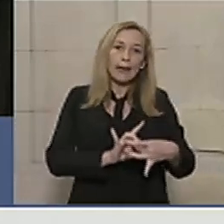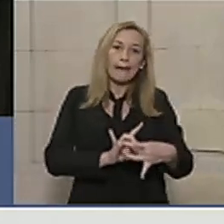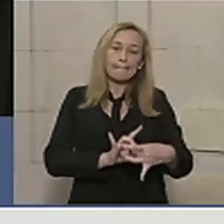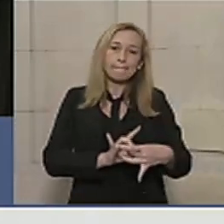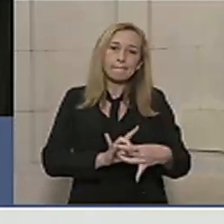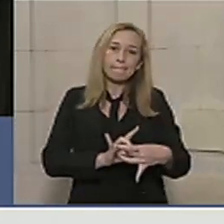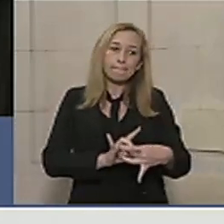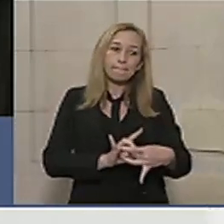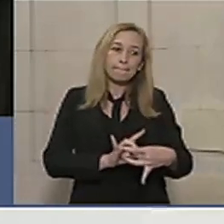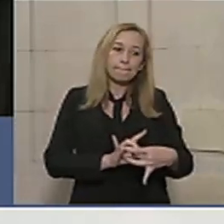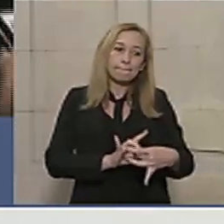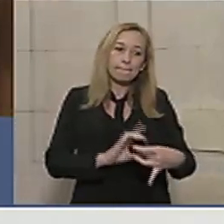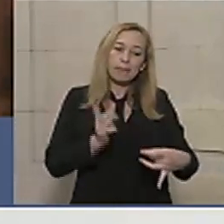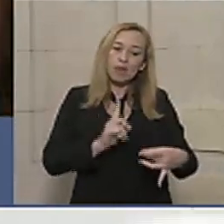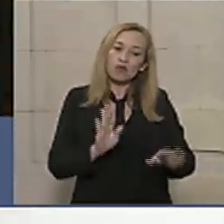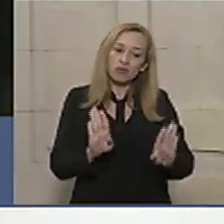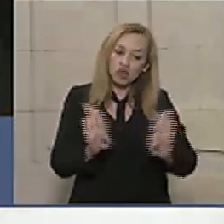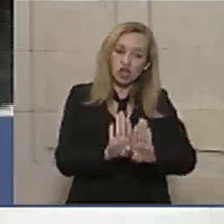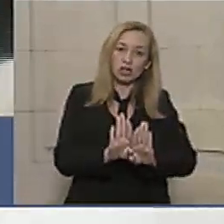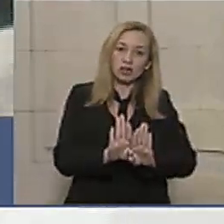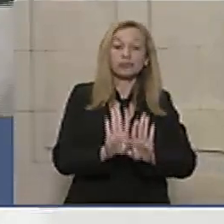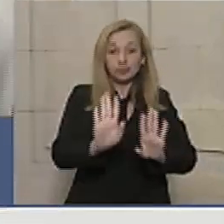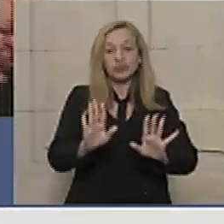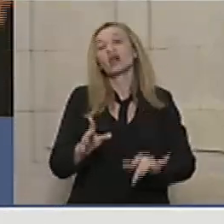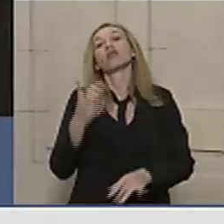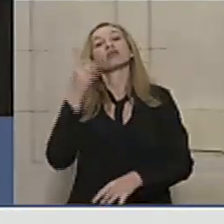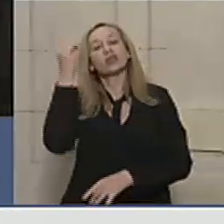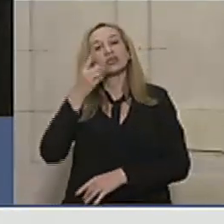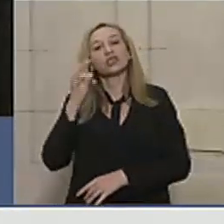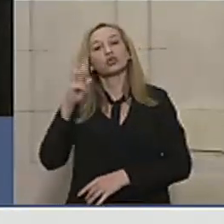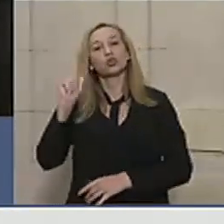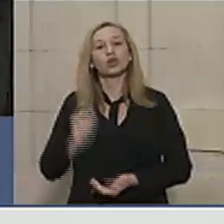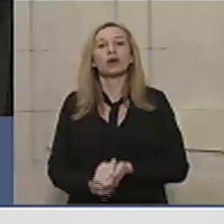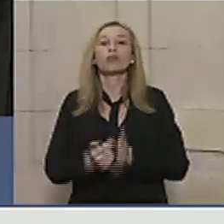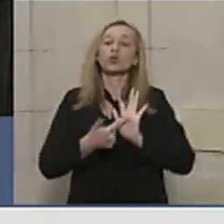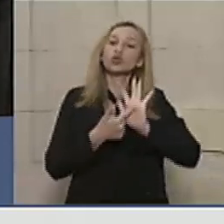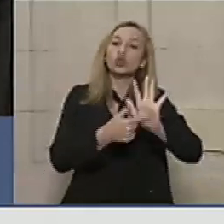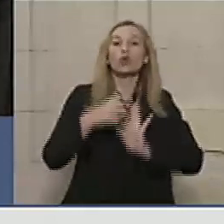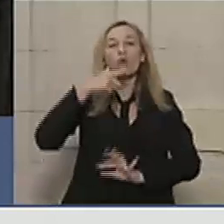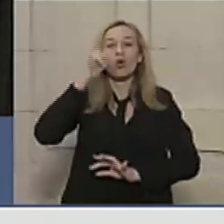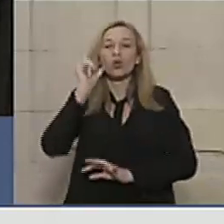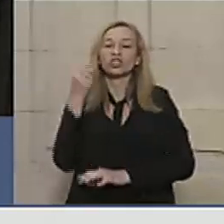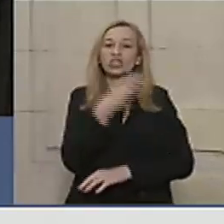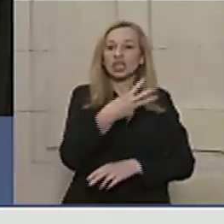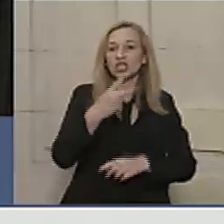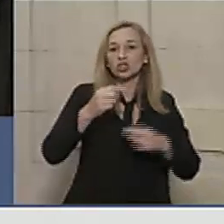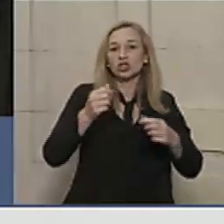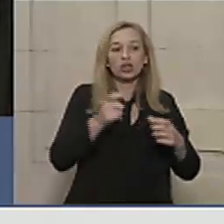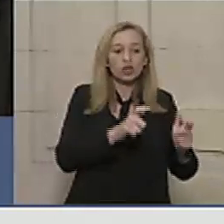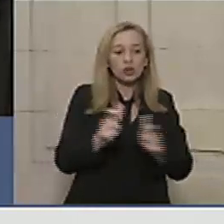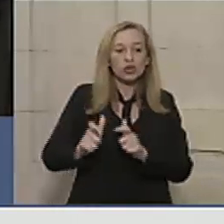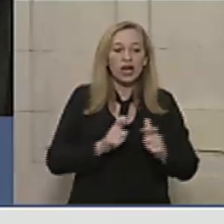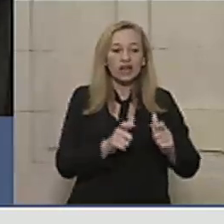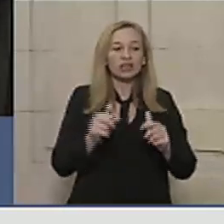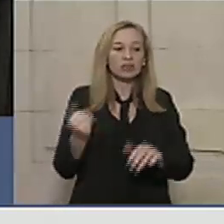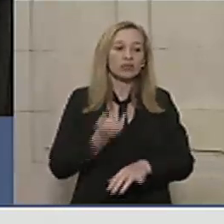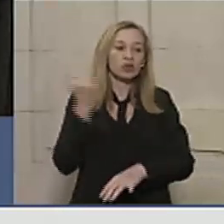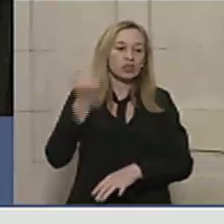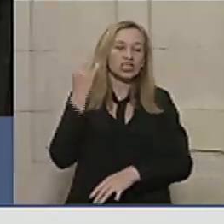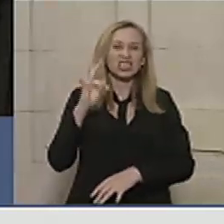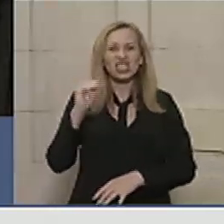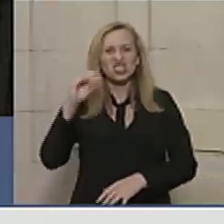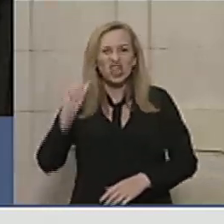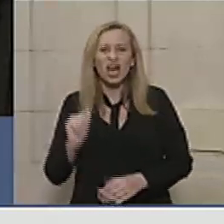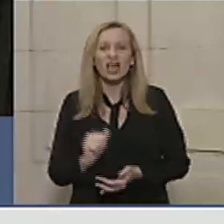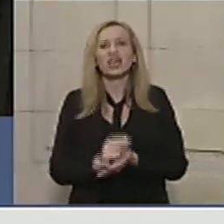a unidade não será fechada. Então, o deputado Tutuca ontem apontou pelo menos 3 importantes lugares, Itatiaia, Rio das Flores e